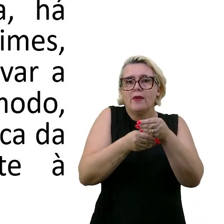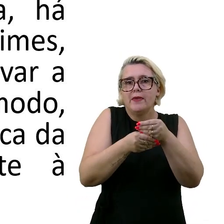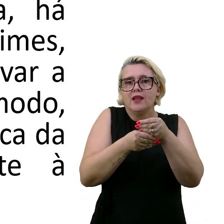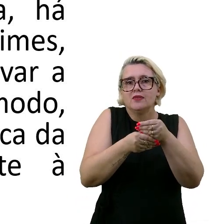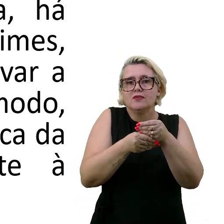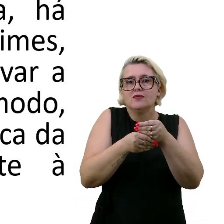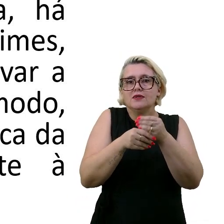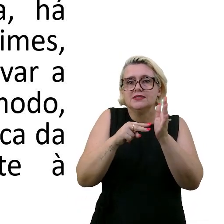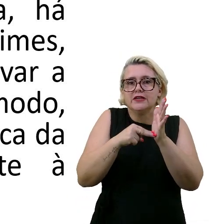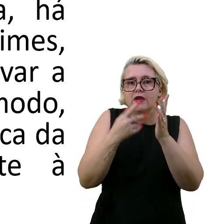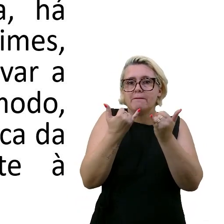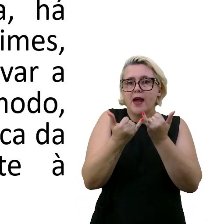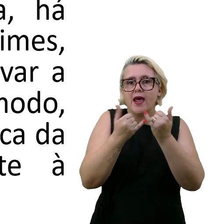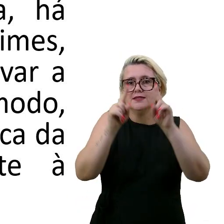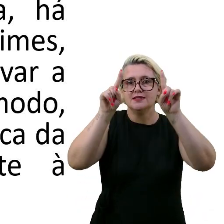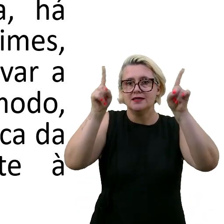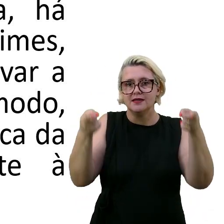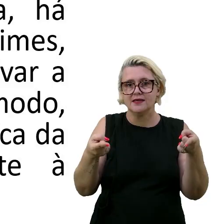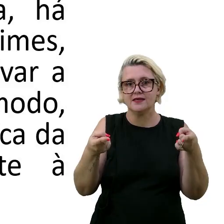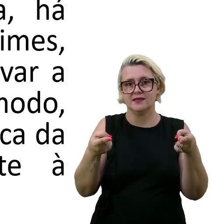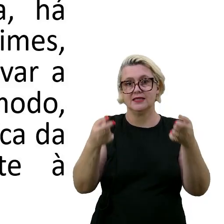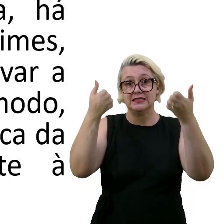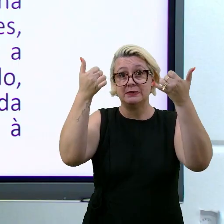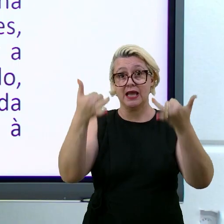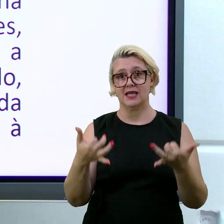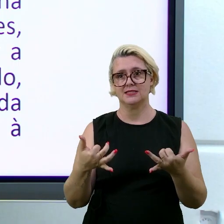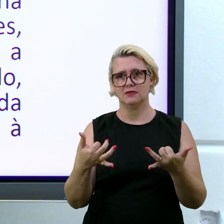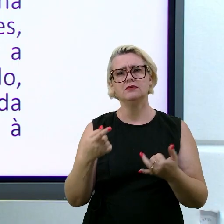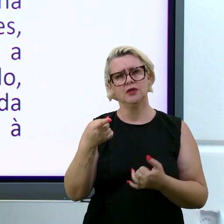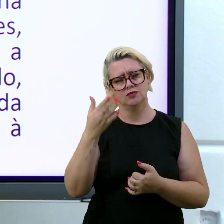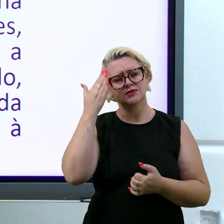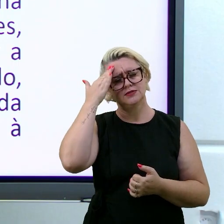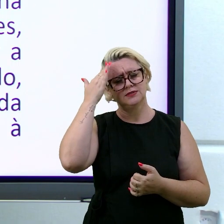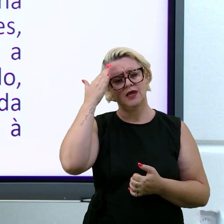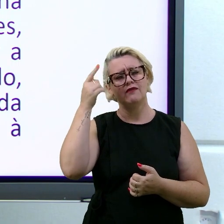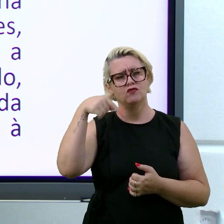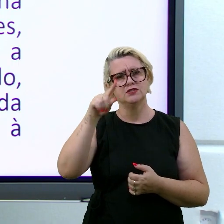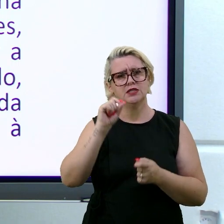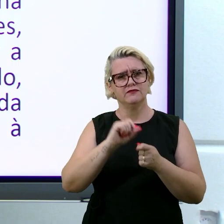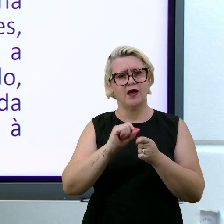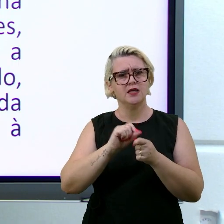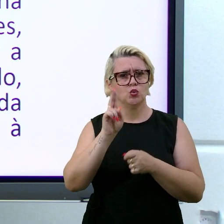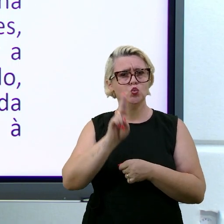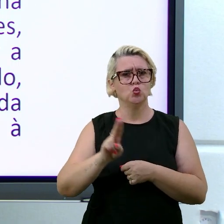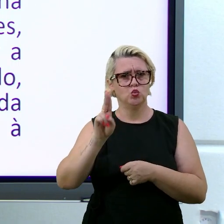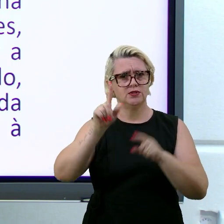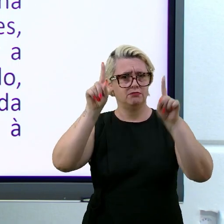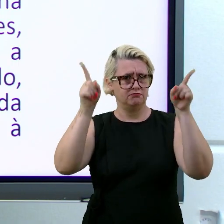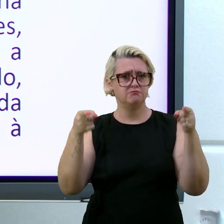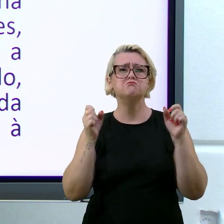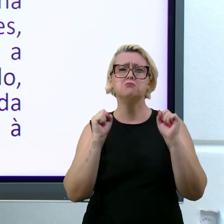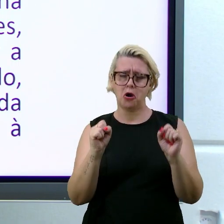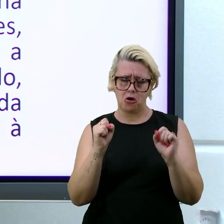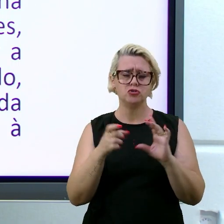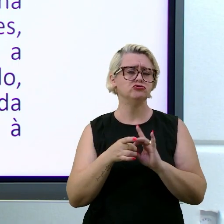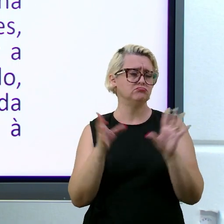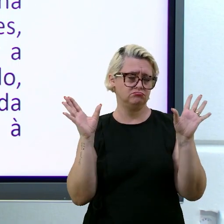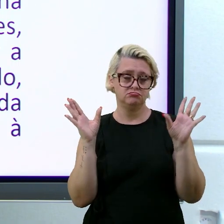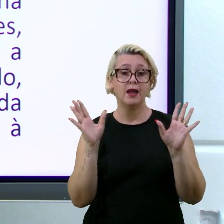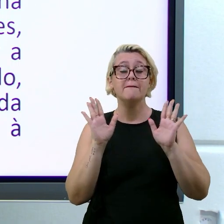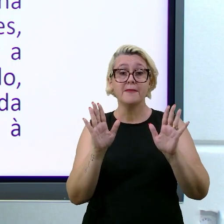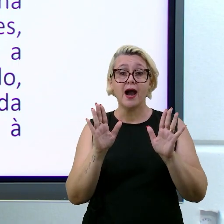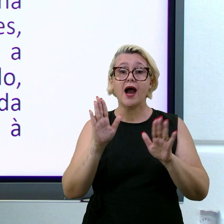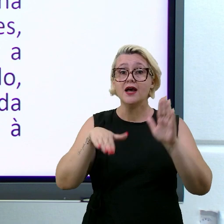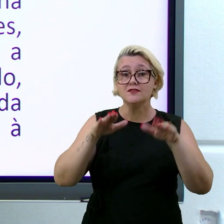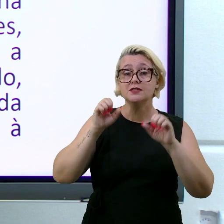parênteses ali para isolar essa expressão. Eu sei que vocês usam muitos parênteses, né? Pode usar, não tem problema. Mas,